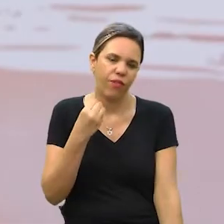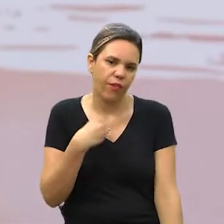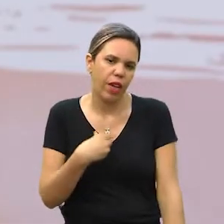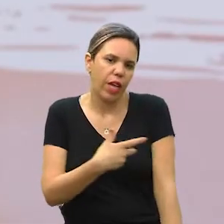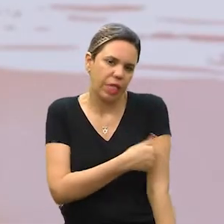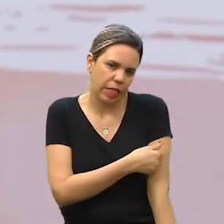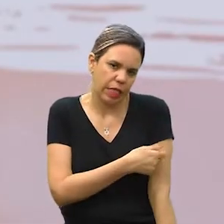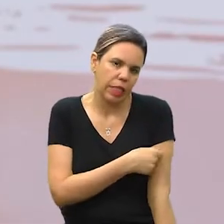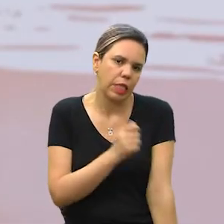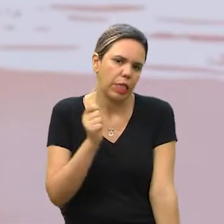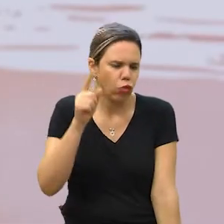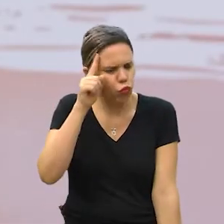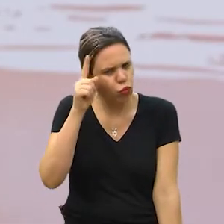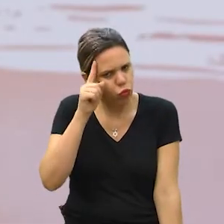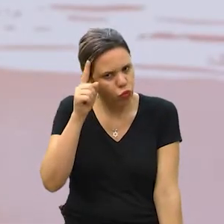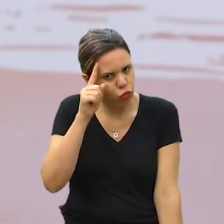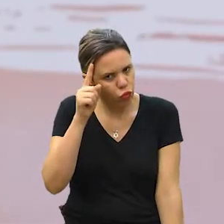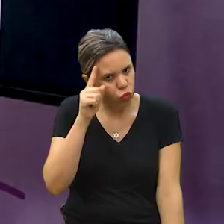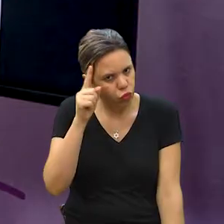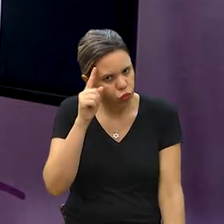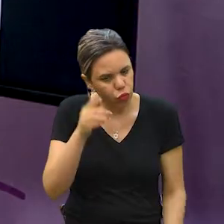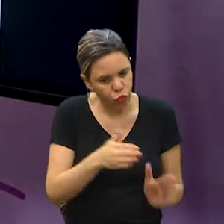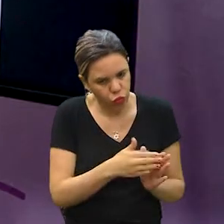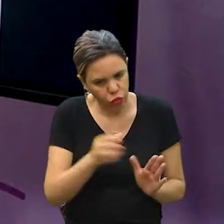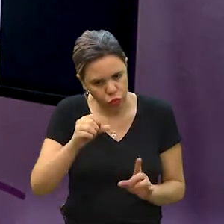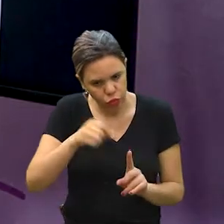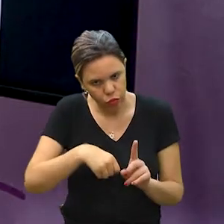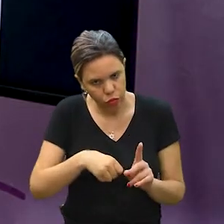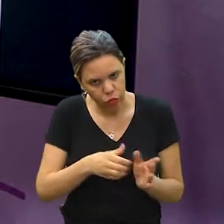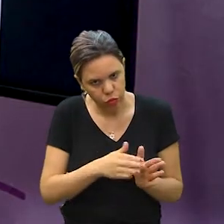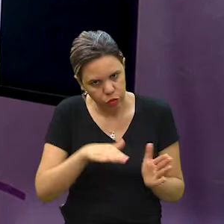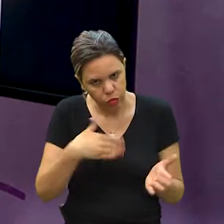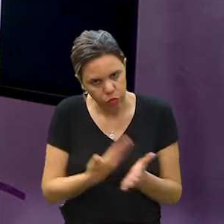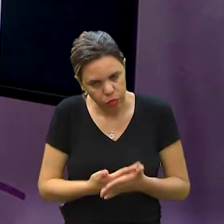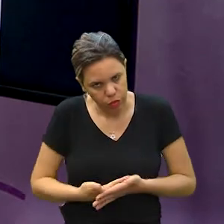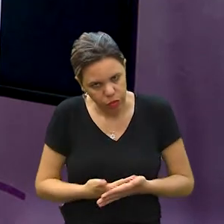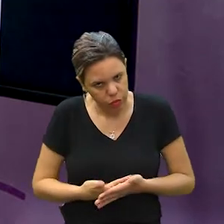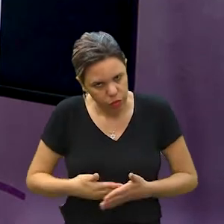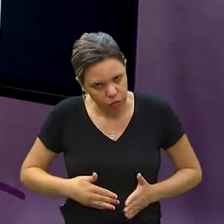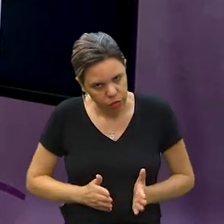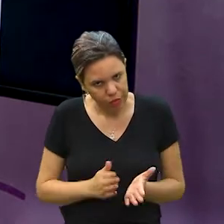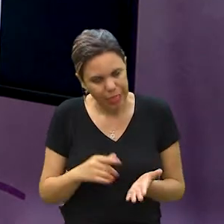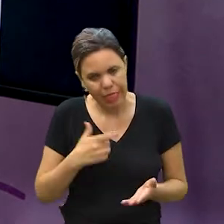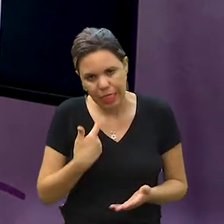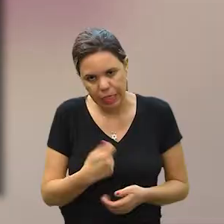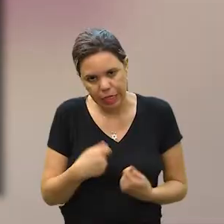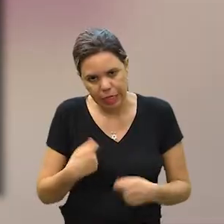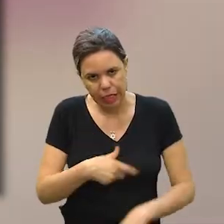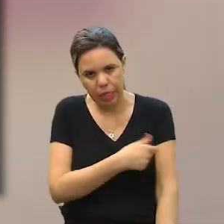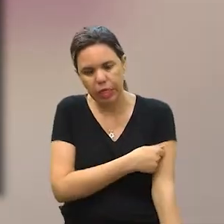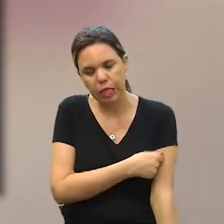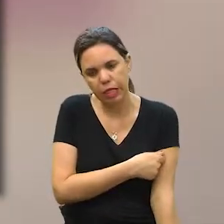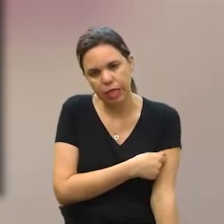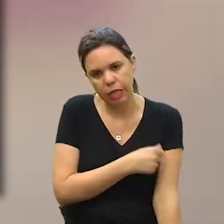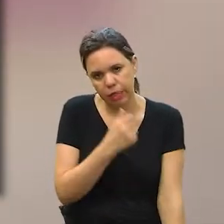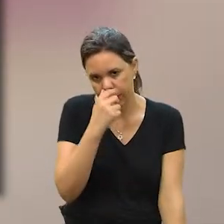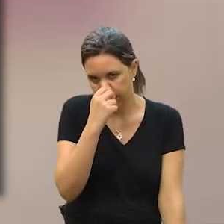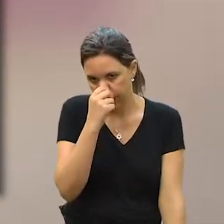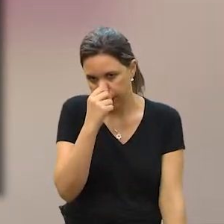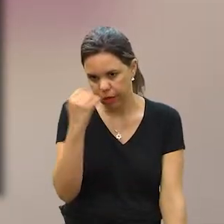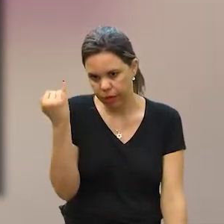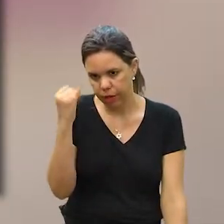São injeções que ela toma todos os dias. Durante os 9 meses, até o bebê nascer, tem que tomar. Até o bebê nascer,